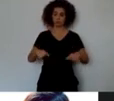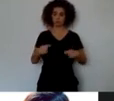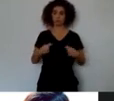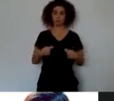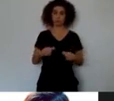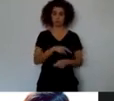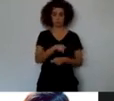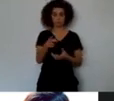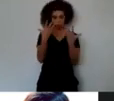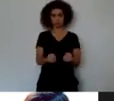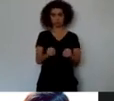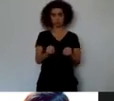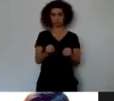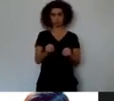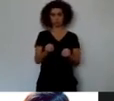as instituições,